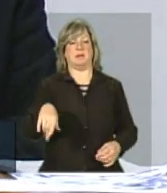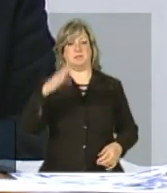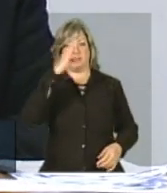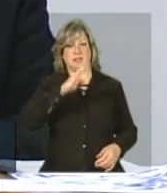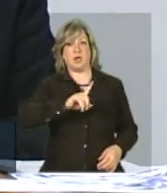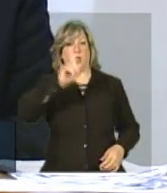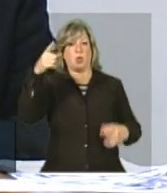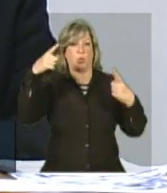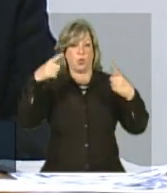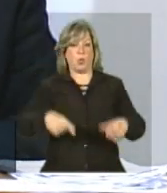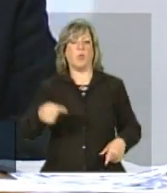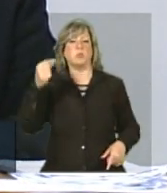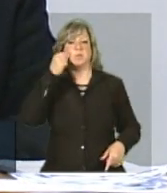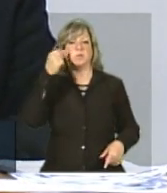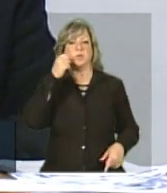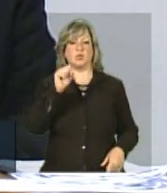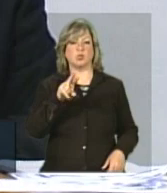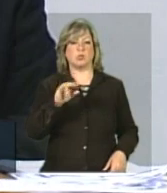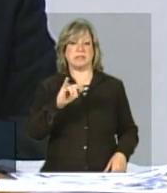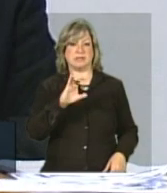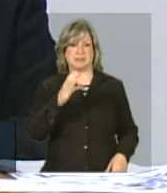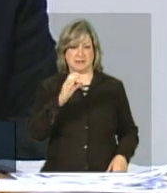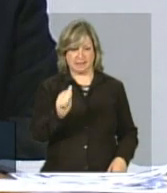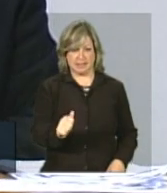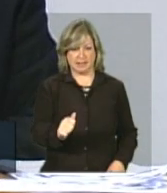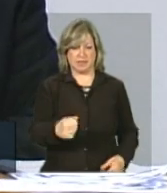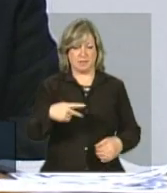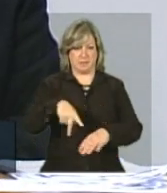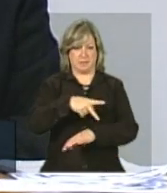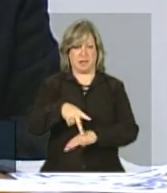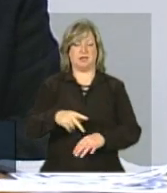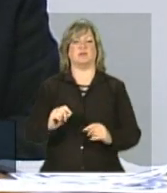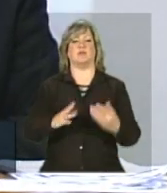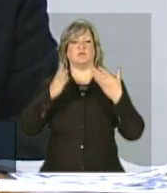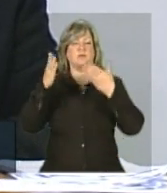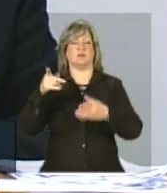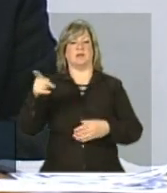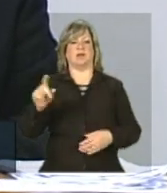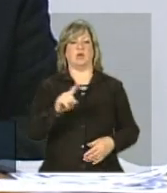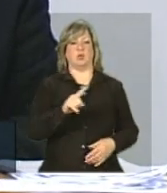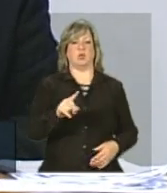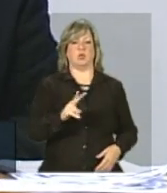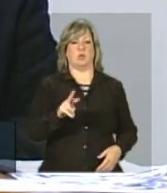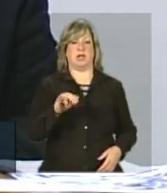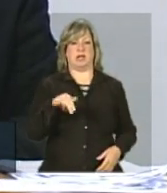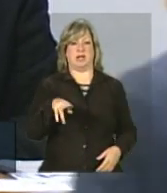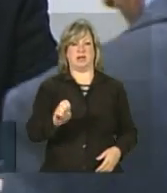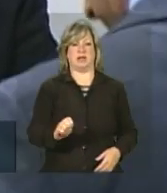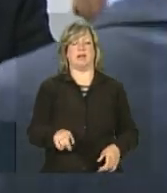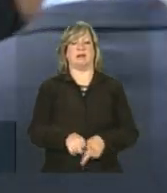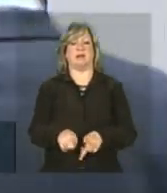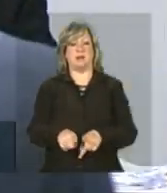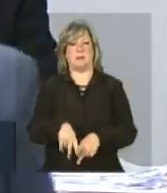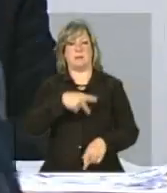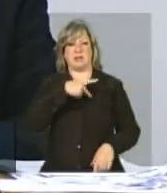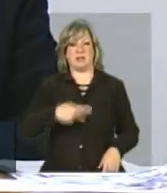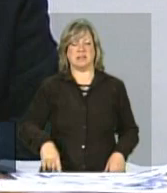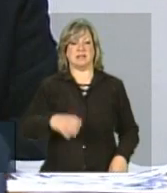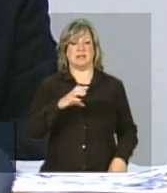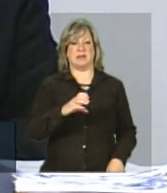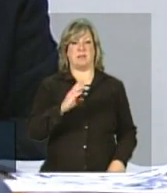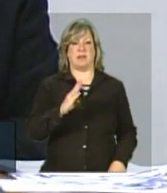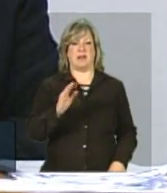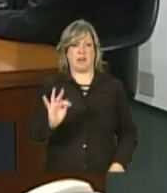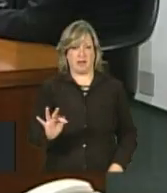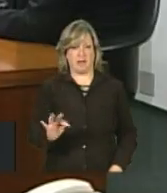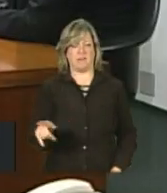Suíça, uma bancada que contava com a presença de, entre outros, o presidente da CBF, do Comitê Organizador da Copa do Mundo,